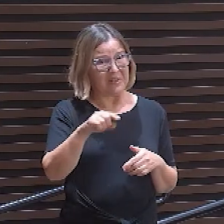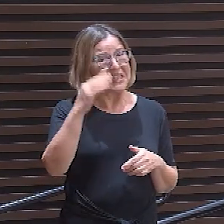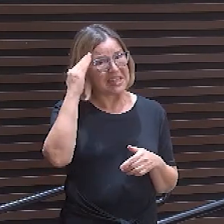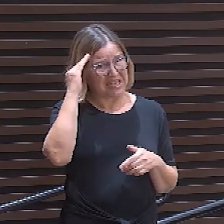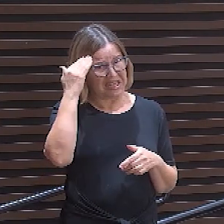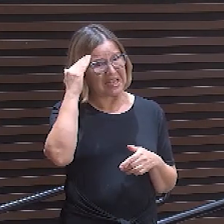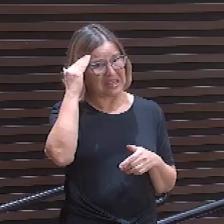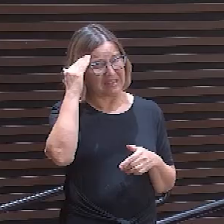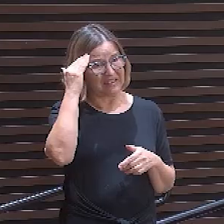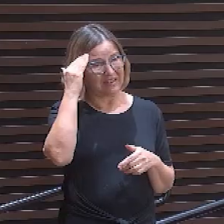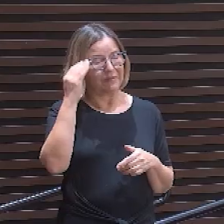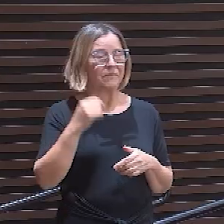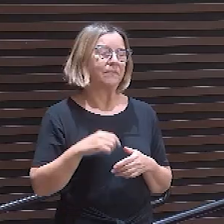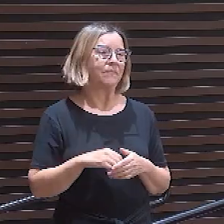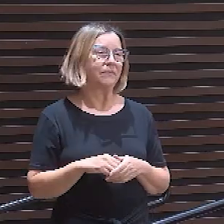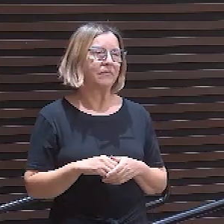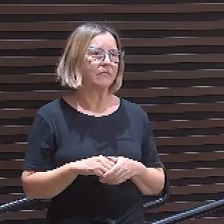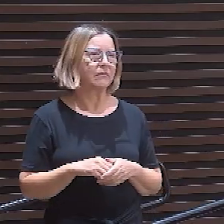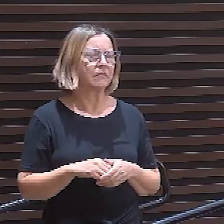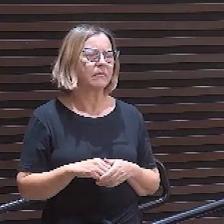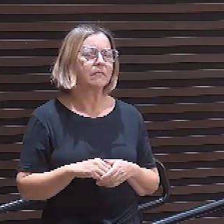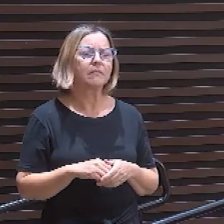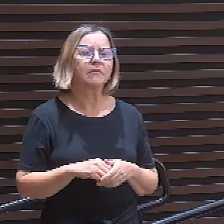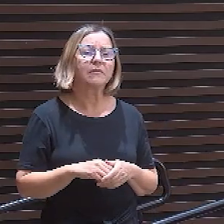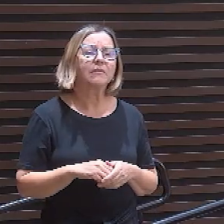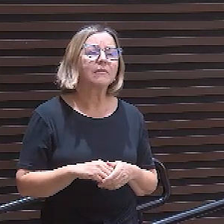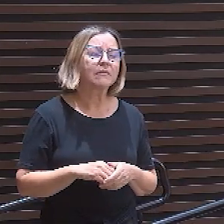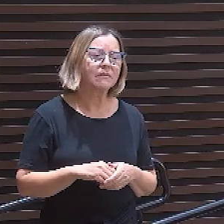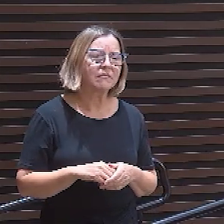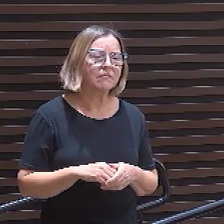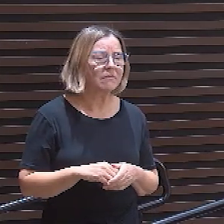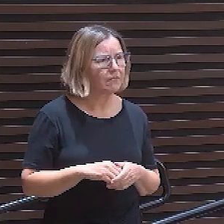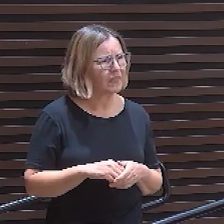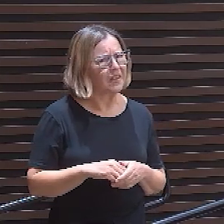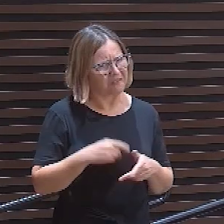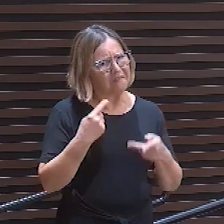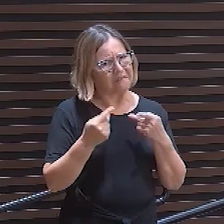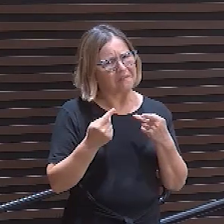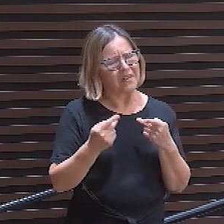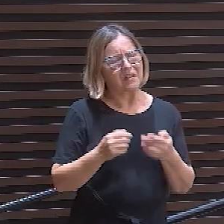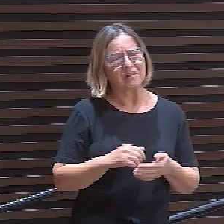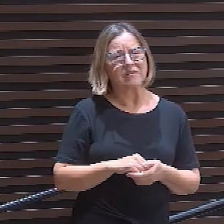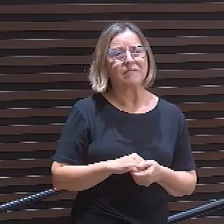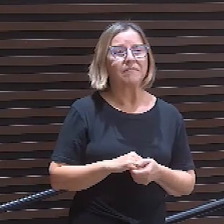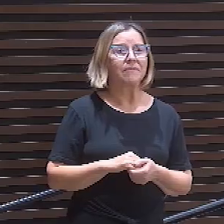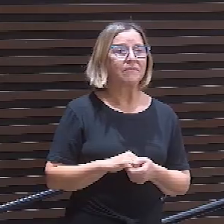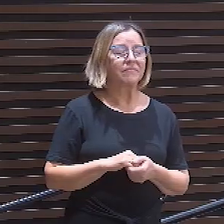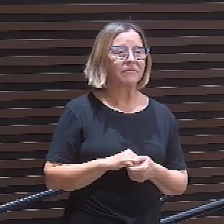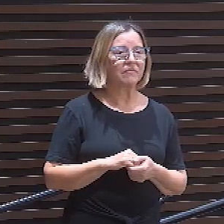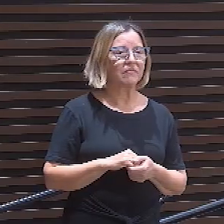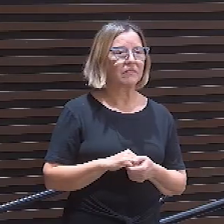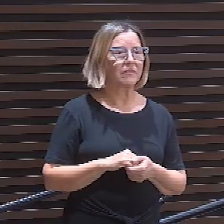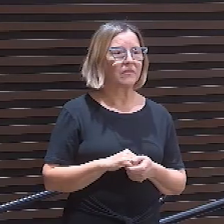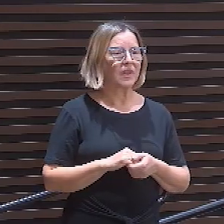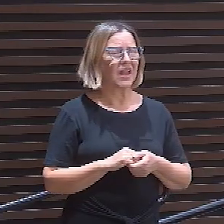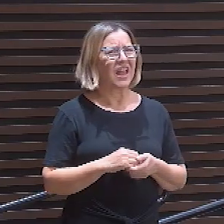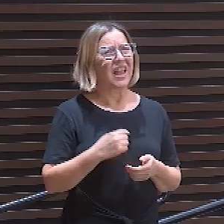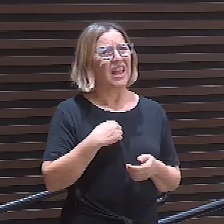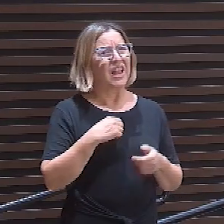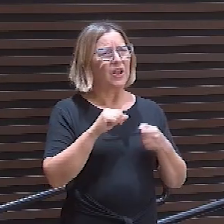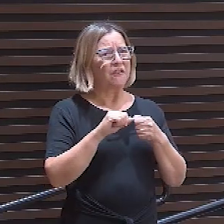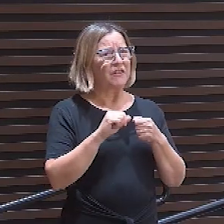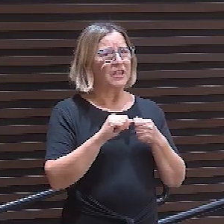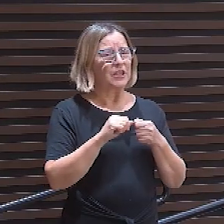entender. E ele disse: vê se você fala, o que você quer. Eu fiz uma coisa